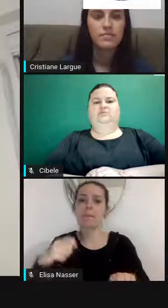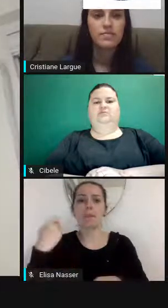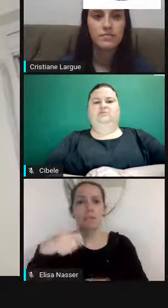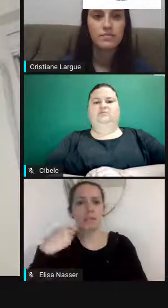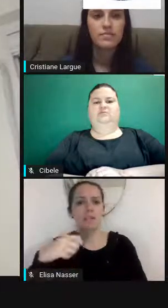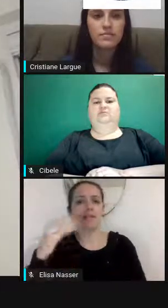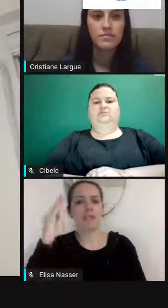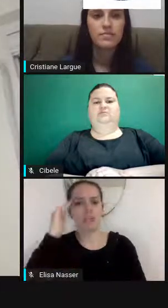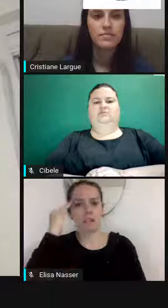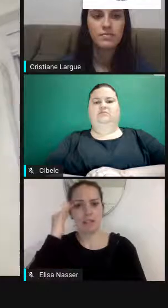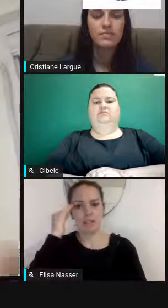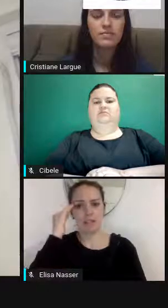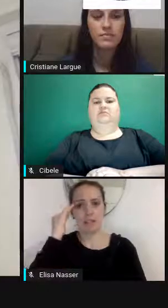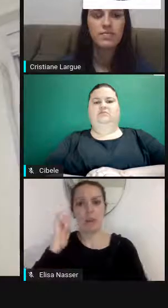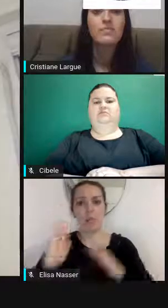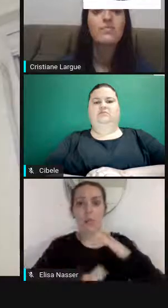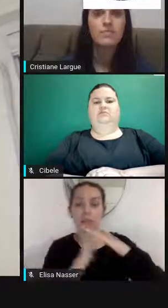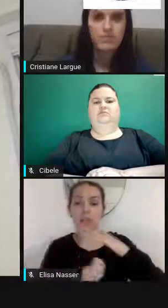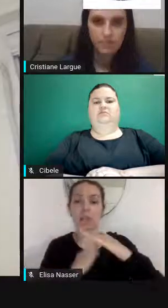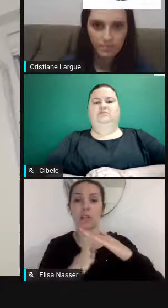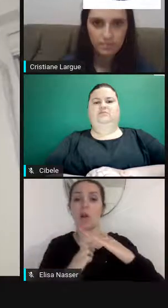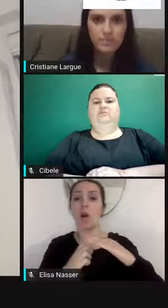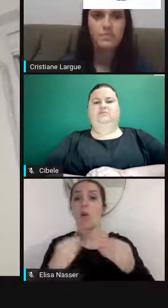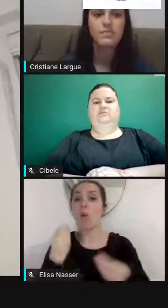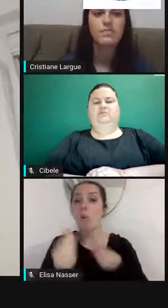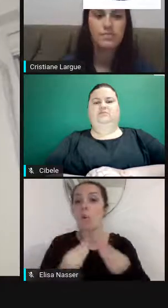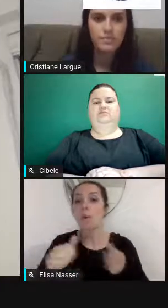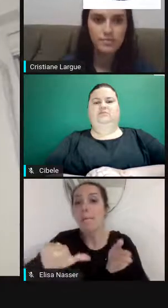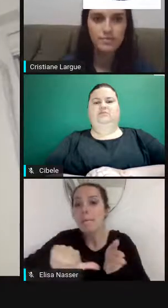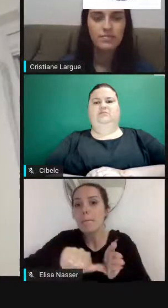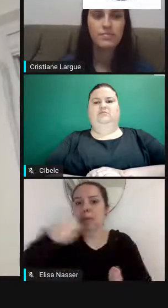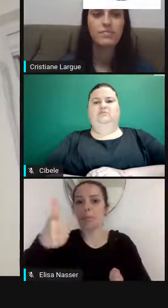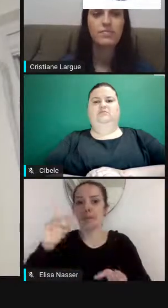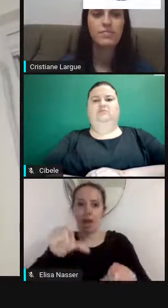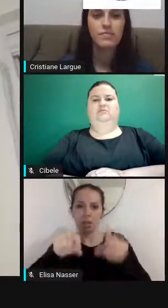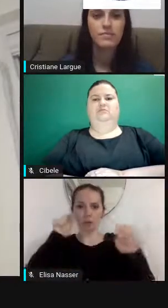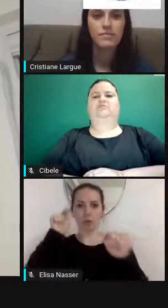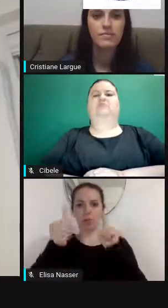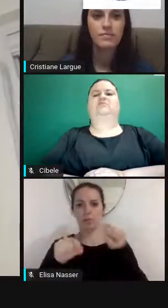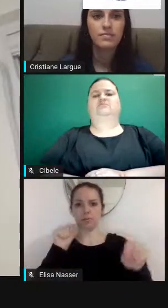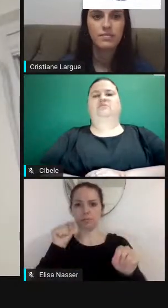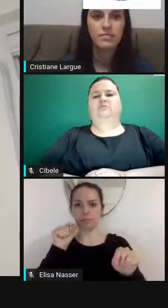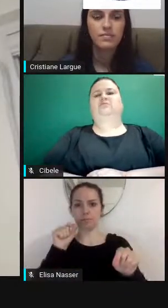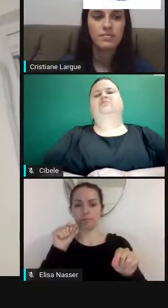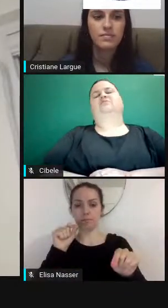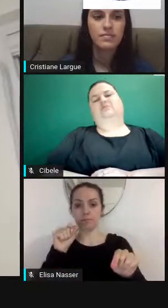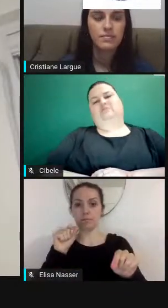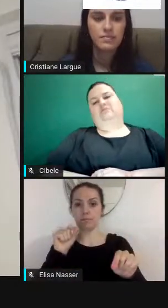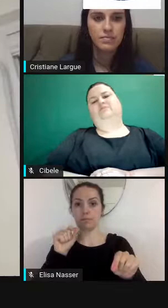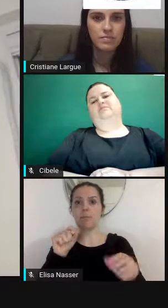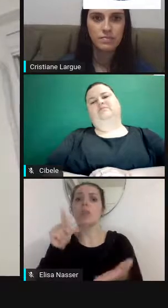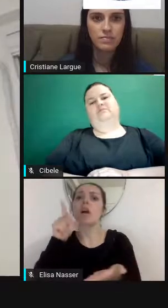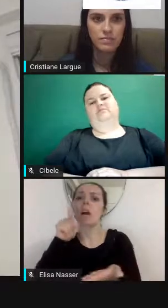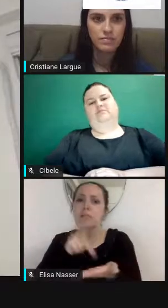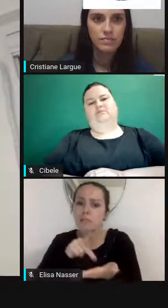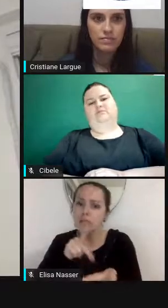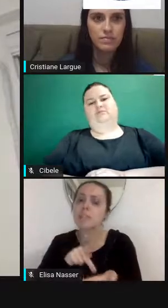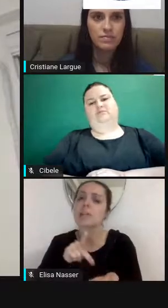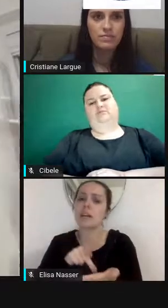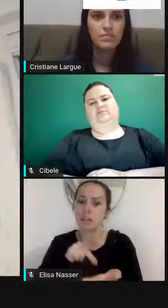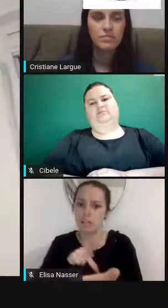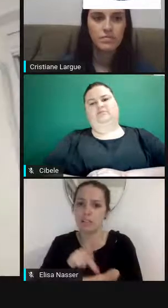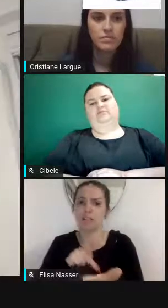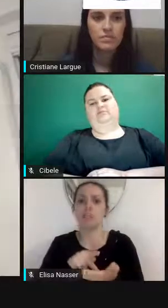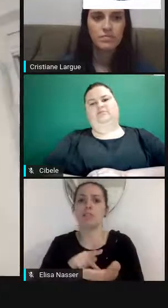o biólogo como uma segunda opção e sim como uma primeira opção mas de fato fato da gente educado